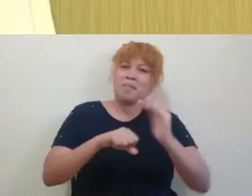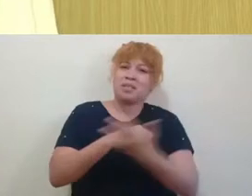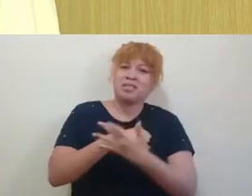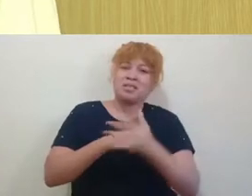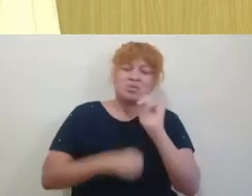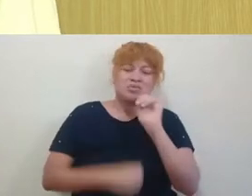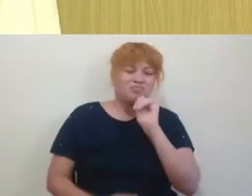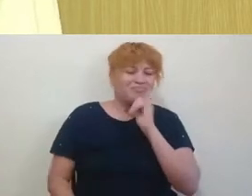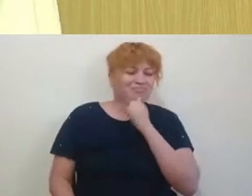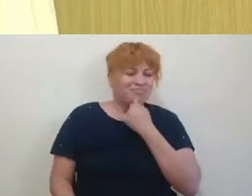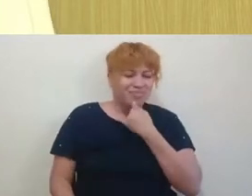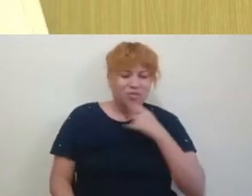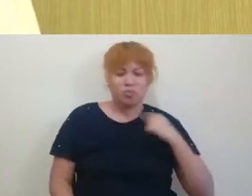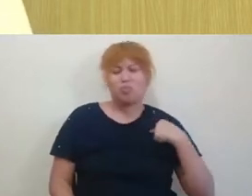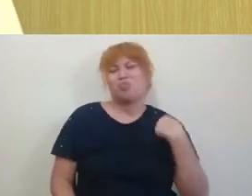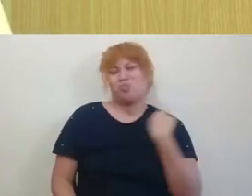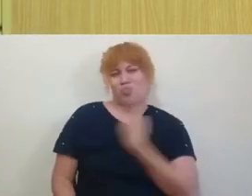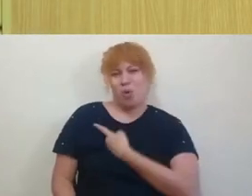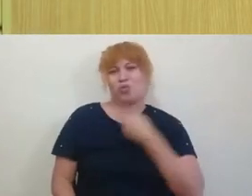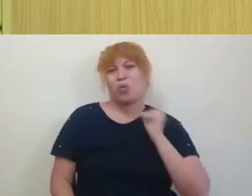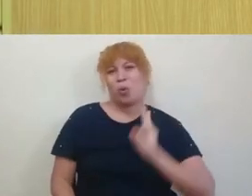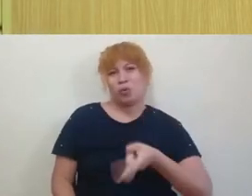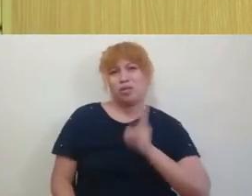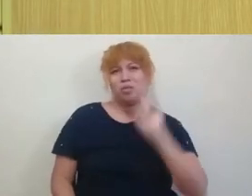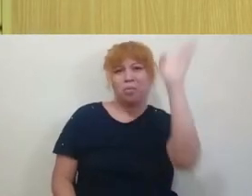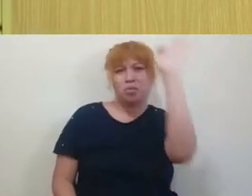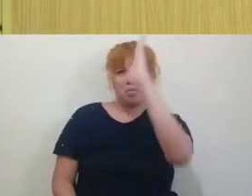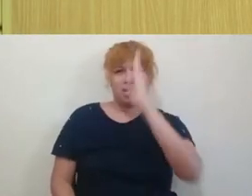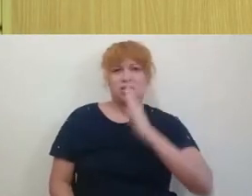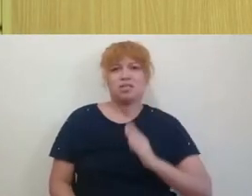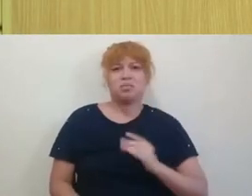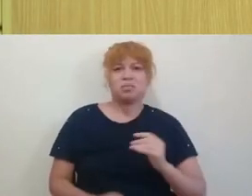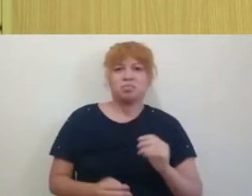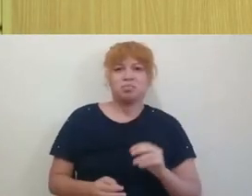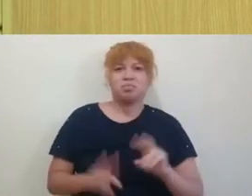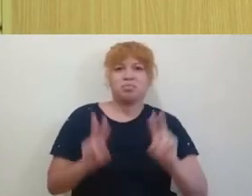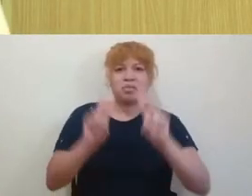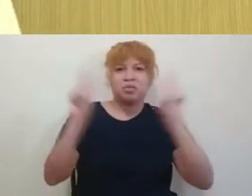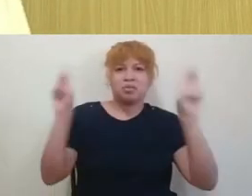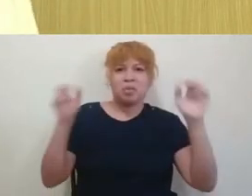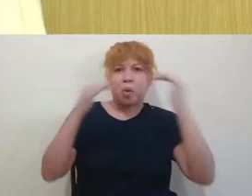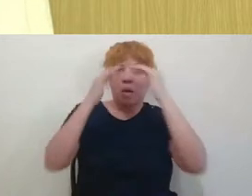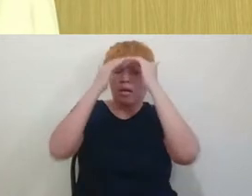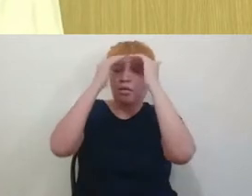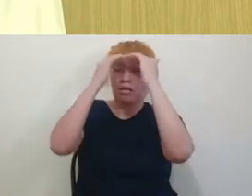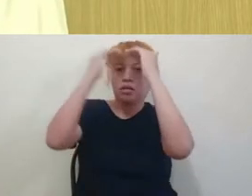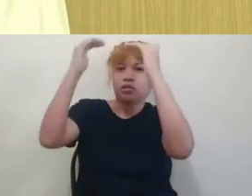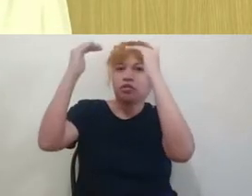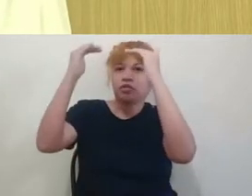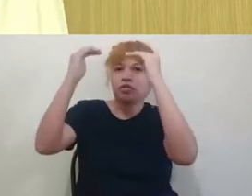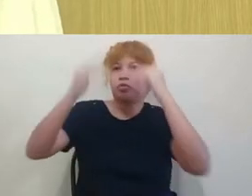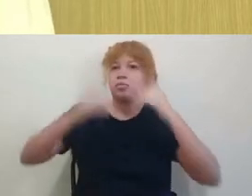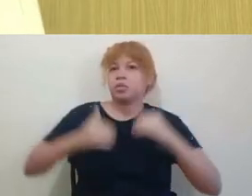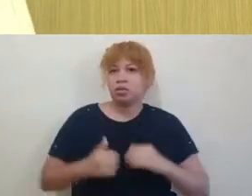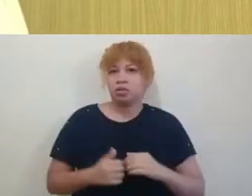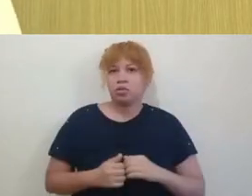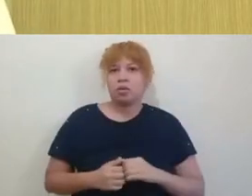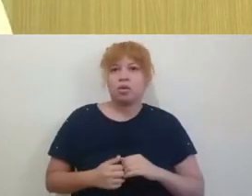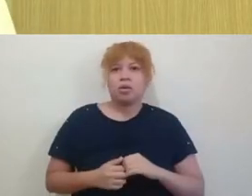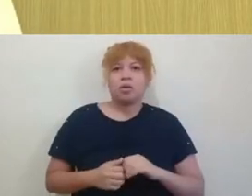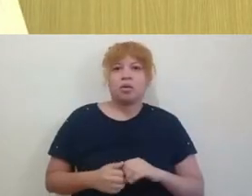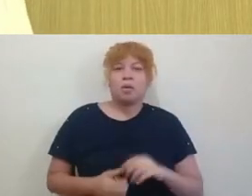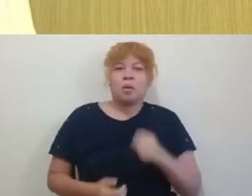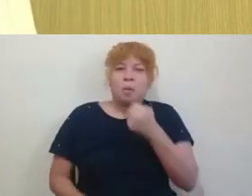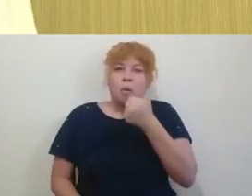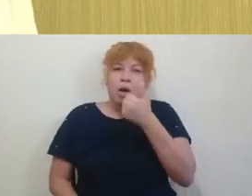E, obviamente, é um desafio. E aí eu já peço desculpas, porque sempre vai acontecer alguns problemas. Mas tem também um lado bom, gente. Eu